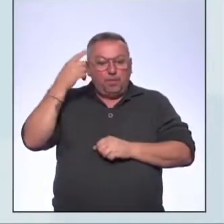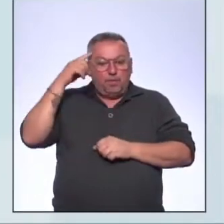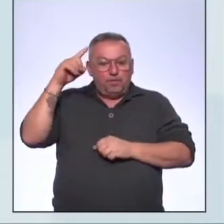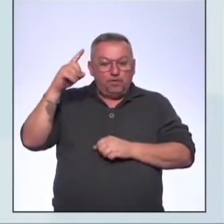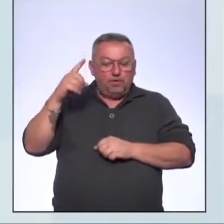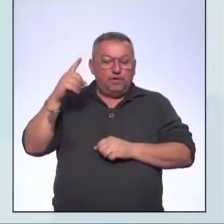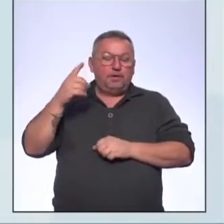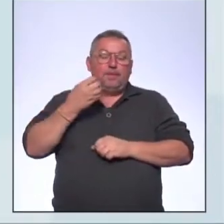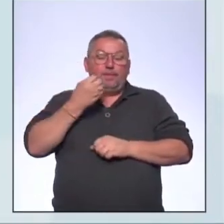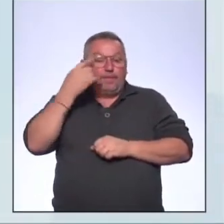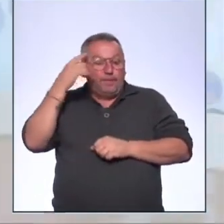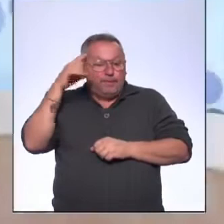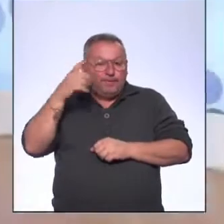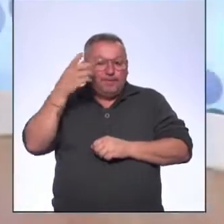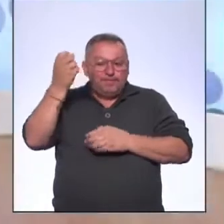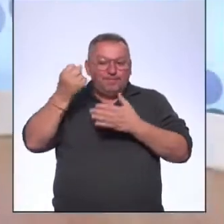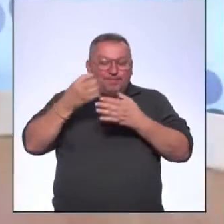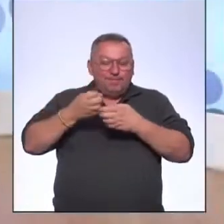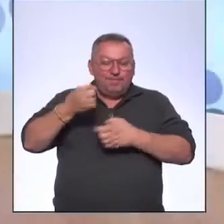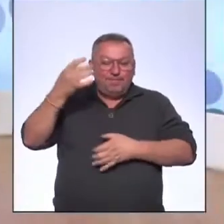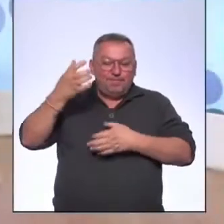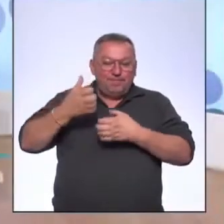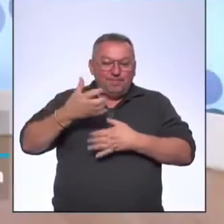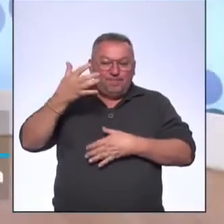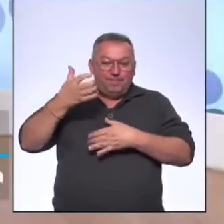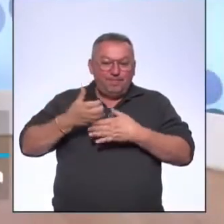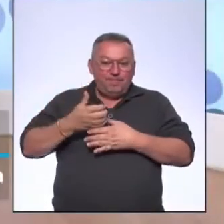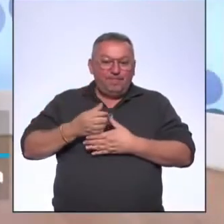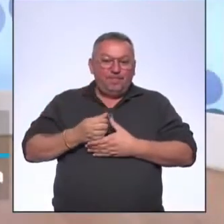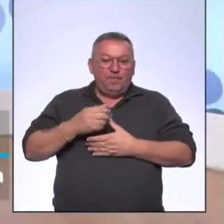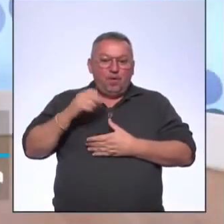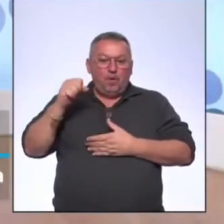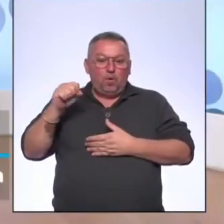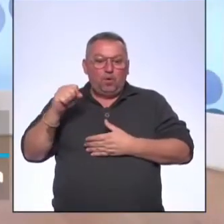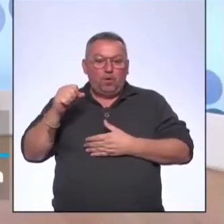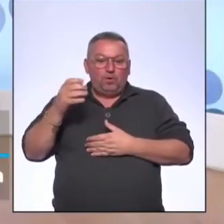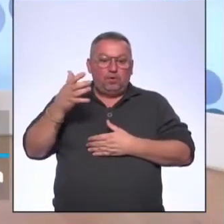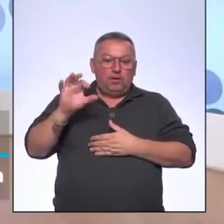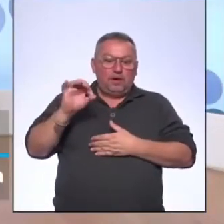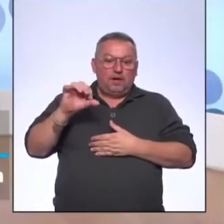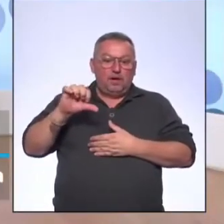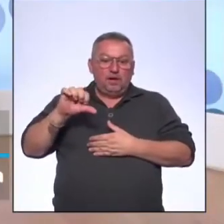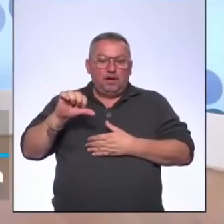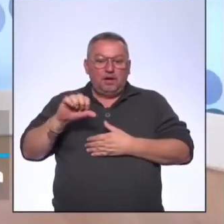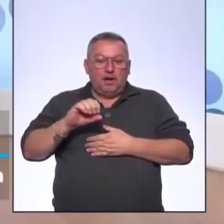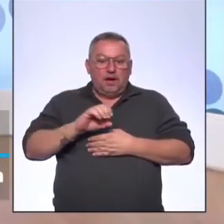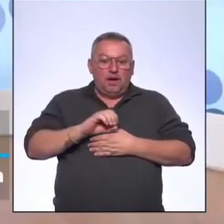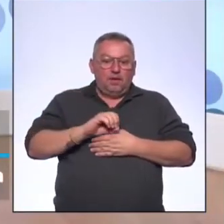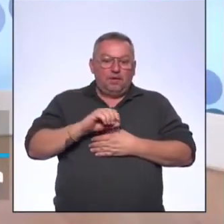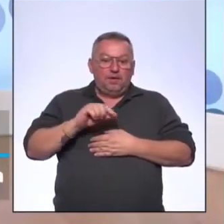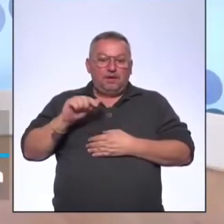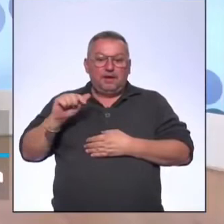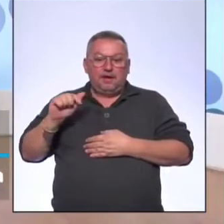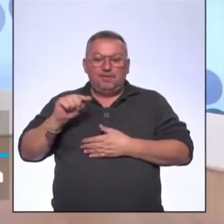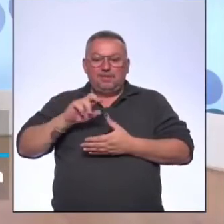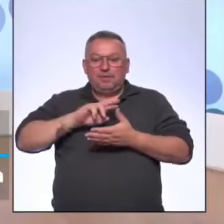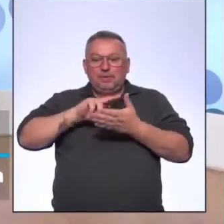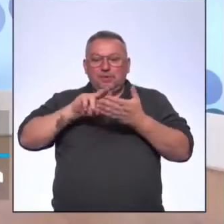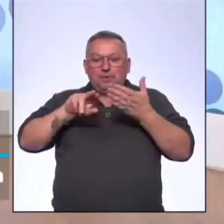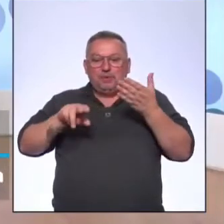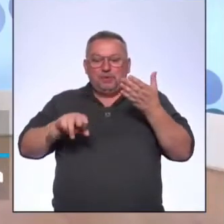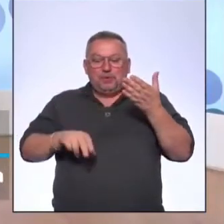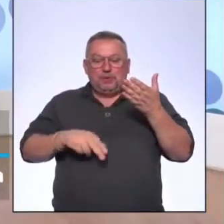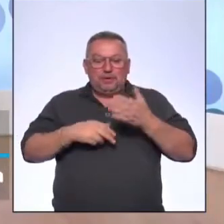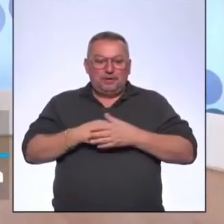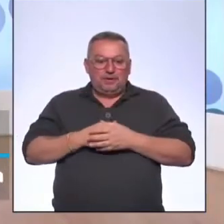por enquanto. Alguns estão dando 8, outros 10, 9, 0, 7. Temos distintas notas,